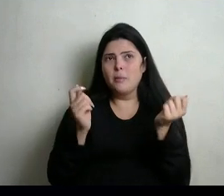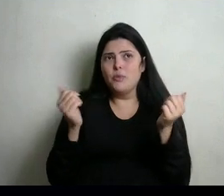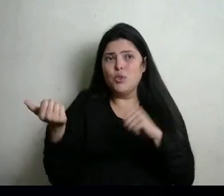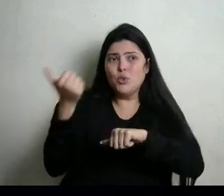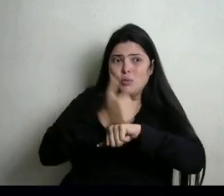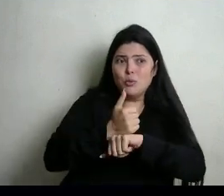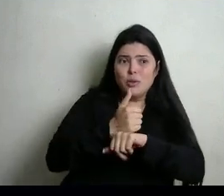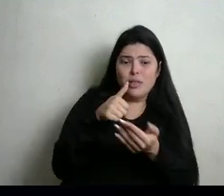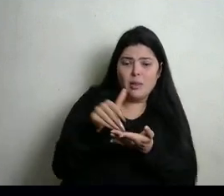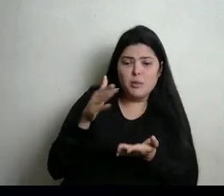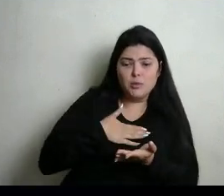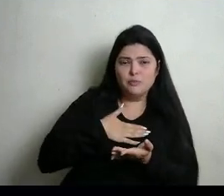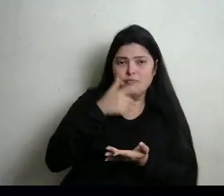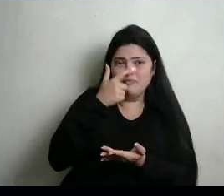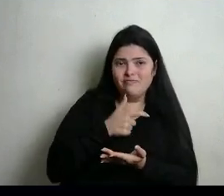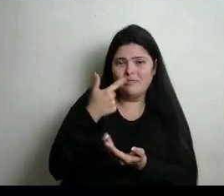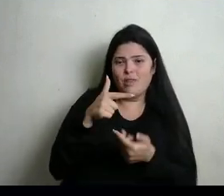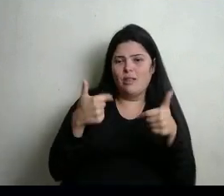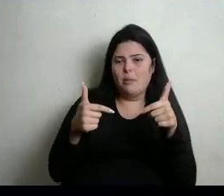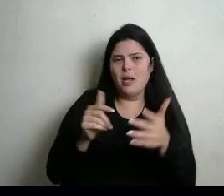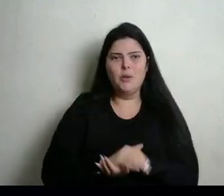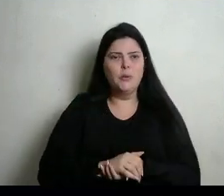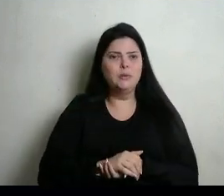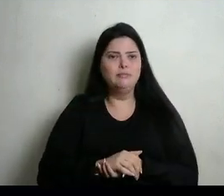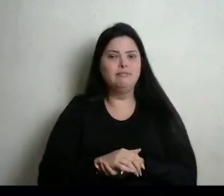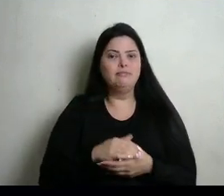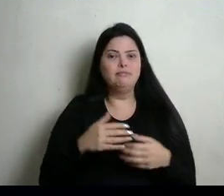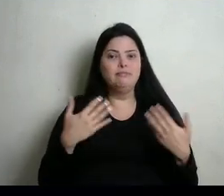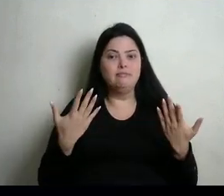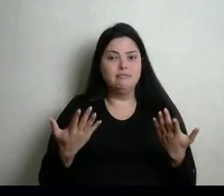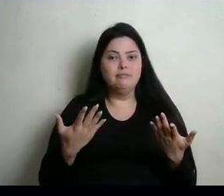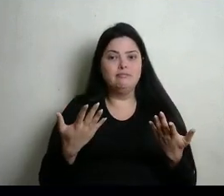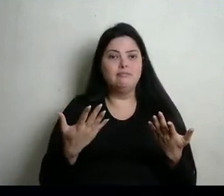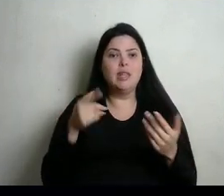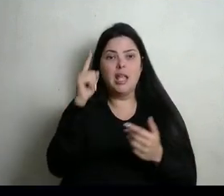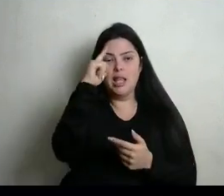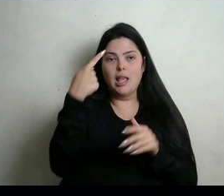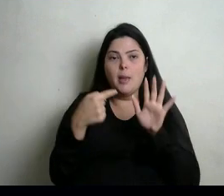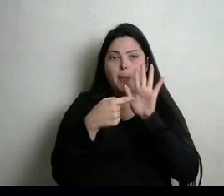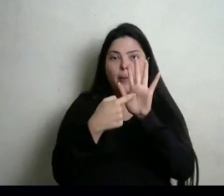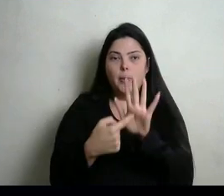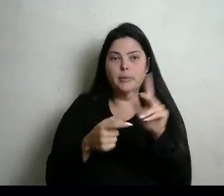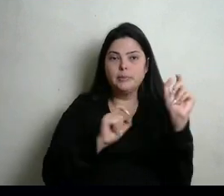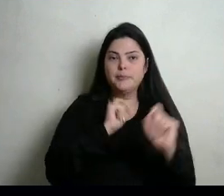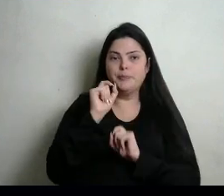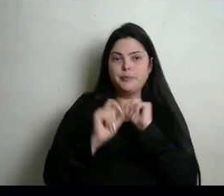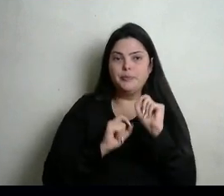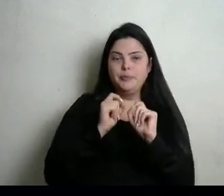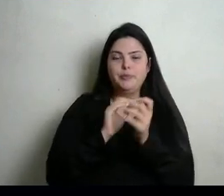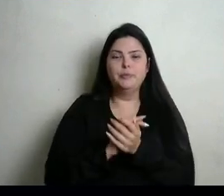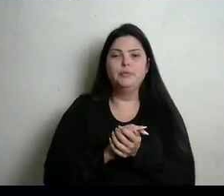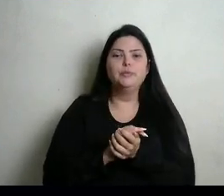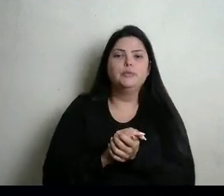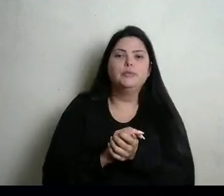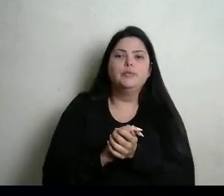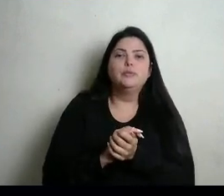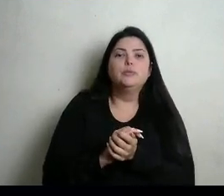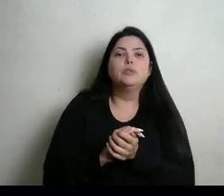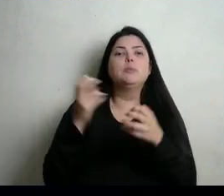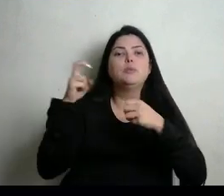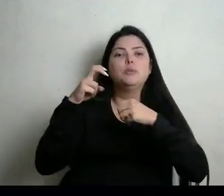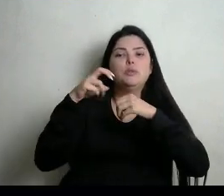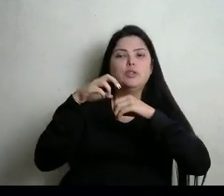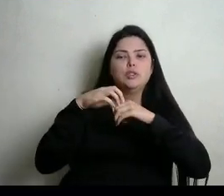a gente vai, não tem mais trabalho. Depois, a minha ideia é mostrar um pouquinho como que o chat GPT, e não só o